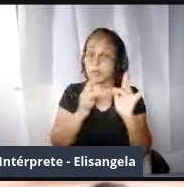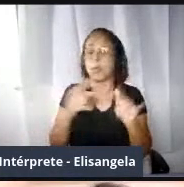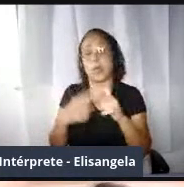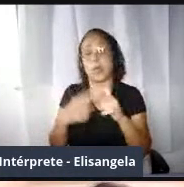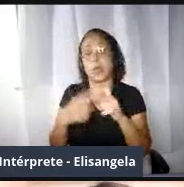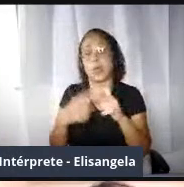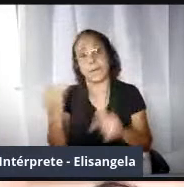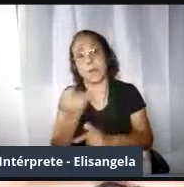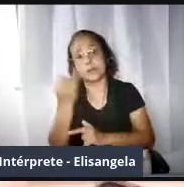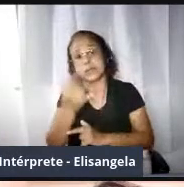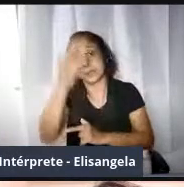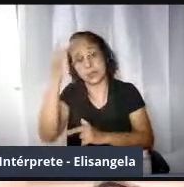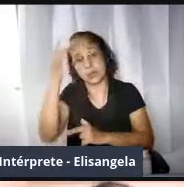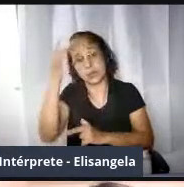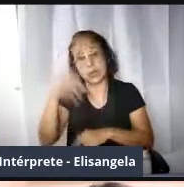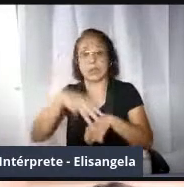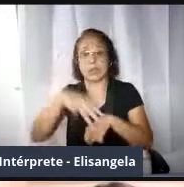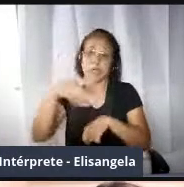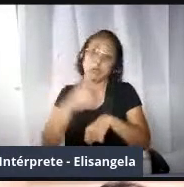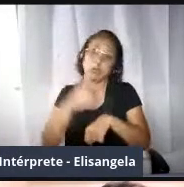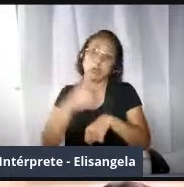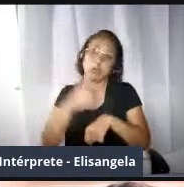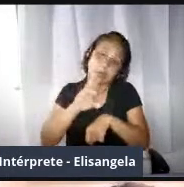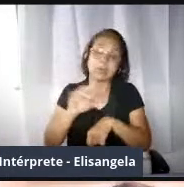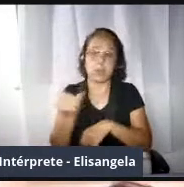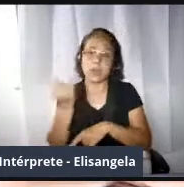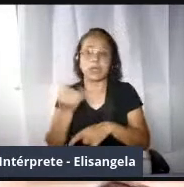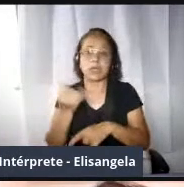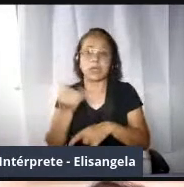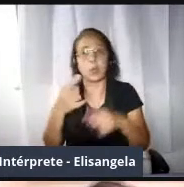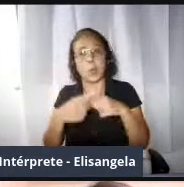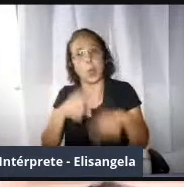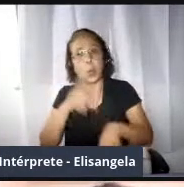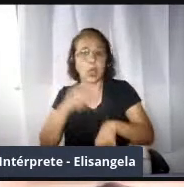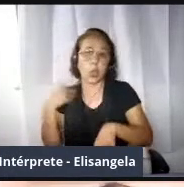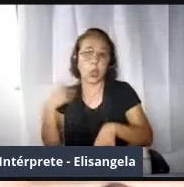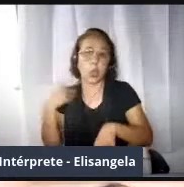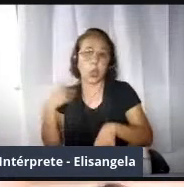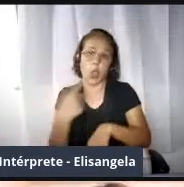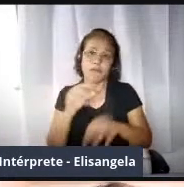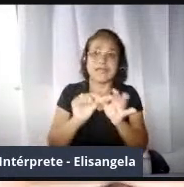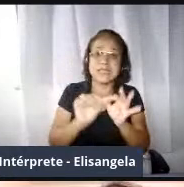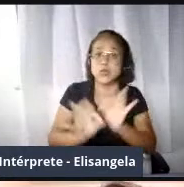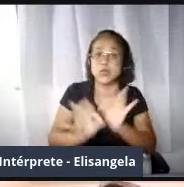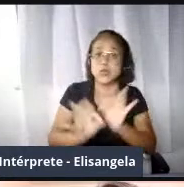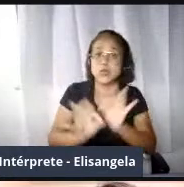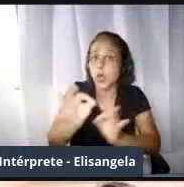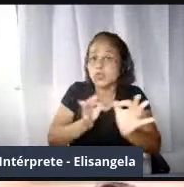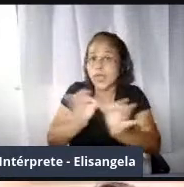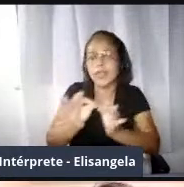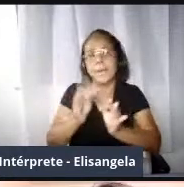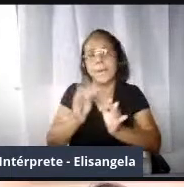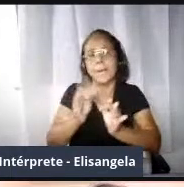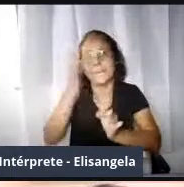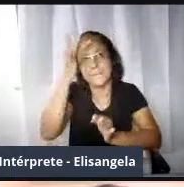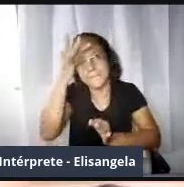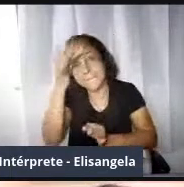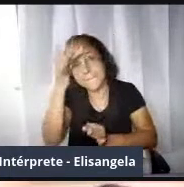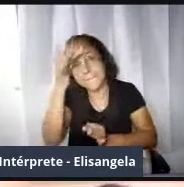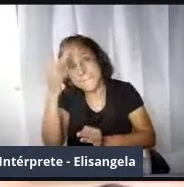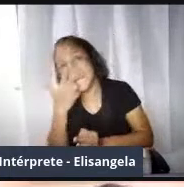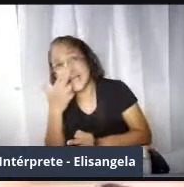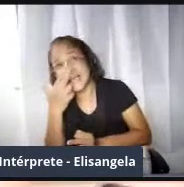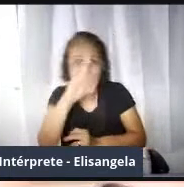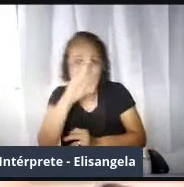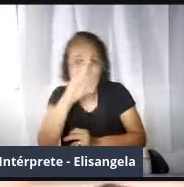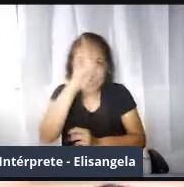sensação. Quando a gente faz o nosso projeto, a gente acha que está inventando alguma coisa, né? Ai, nossa, muito inovadora, eu vou fazer, vou